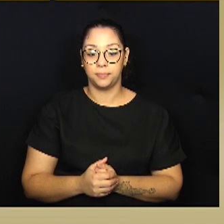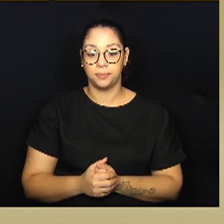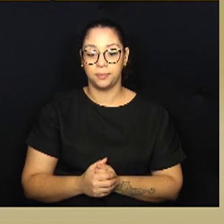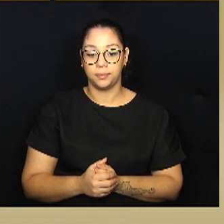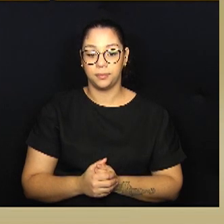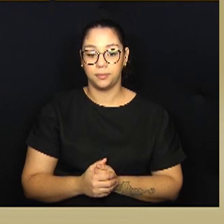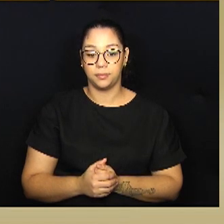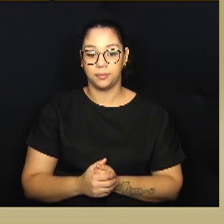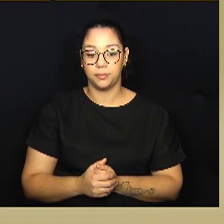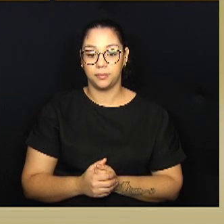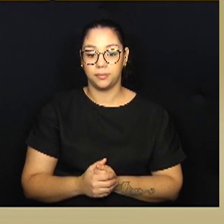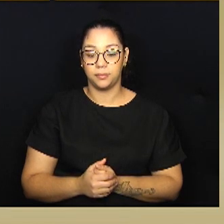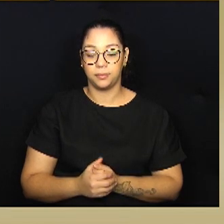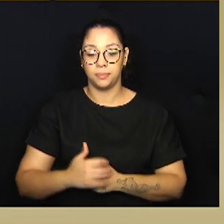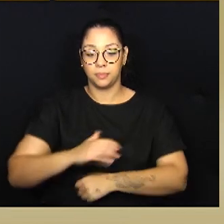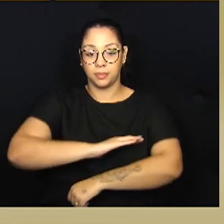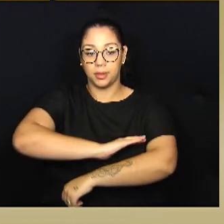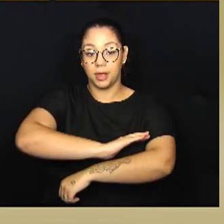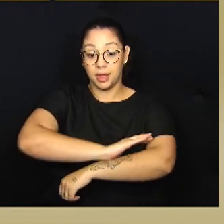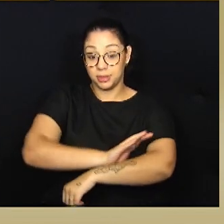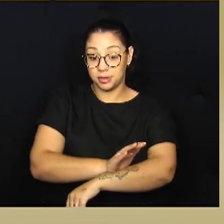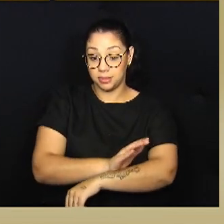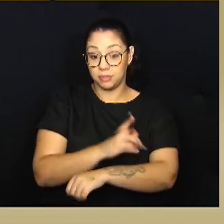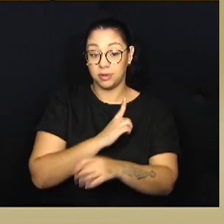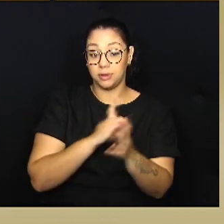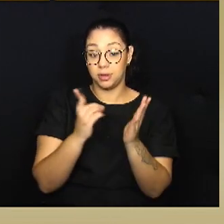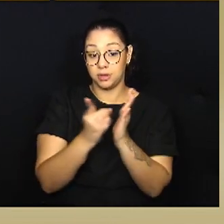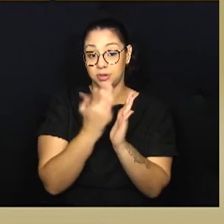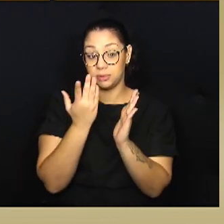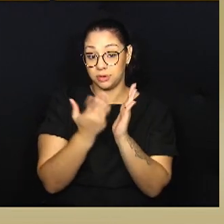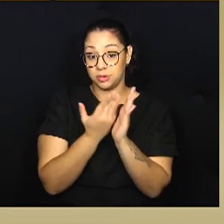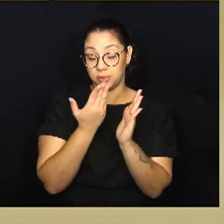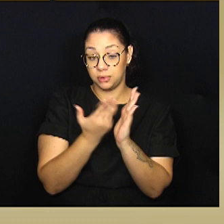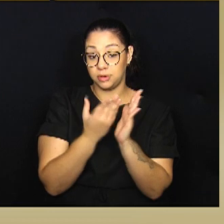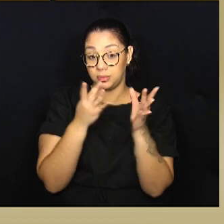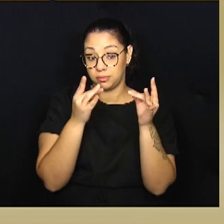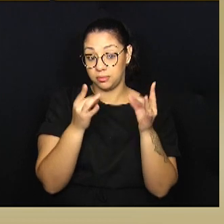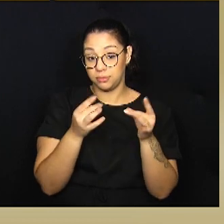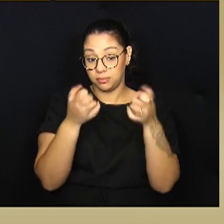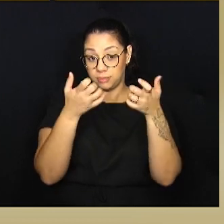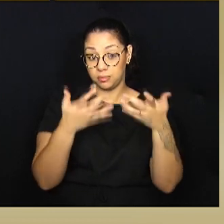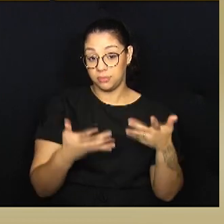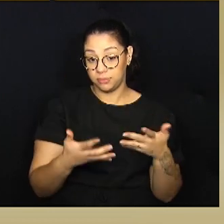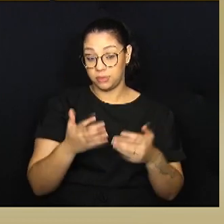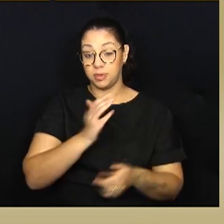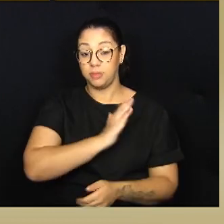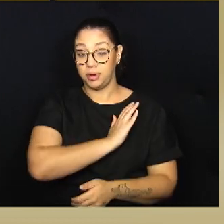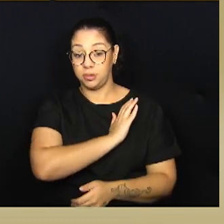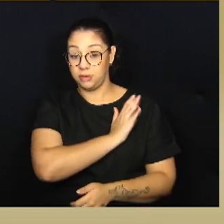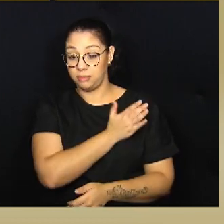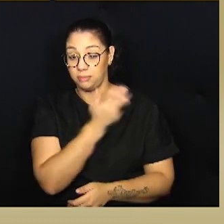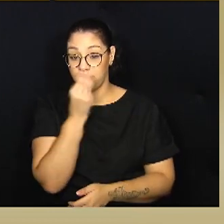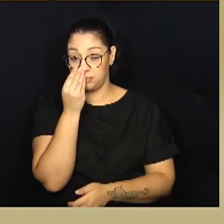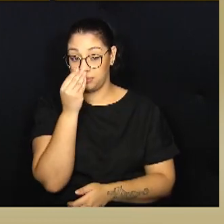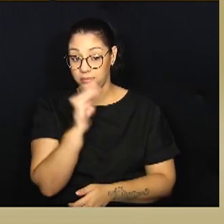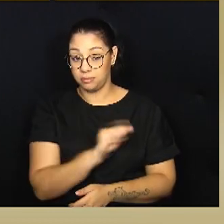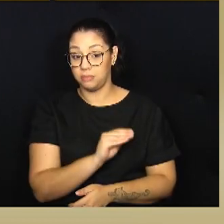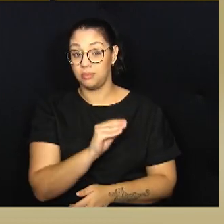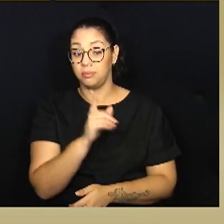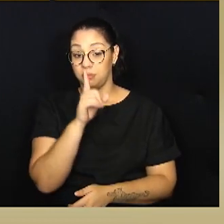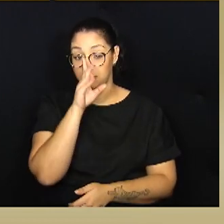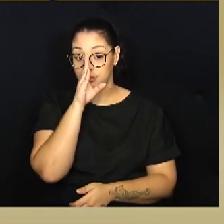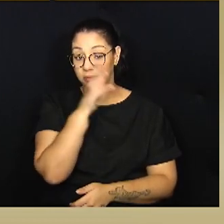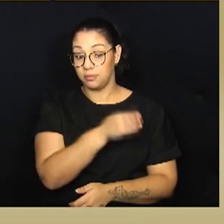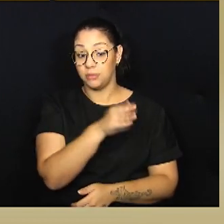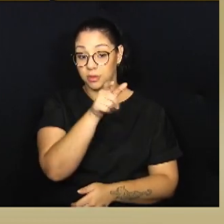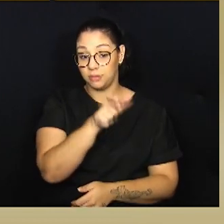Racismo. No dicionário encontramos algumas definições: preconceito e discriminação direcionados a